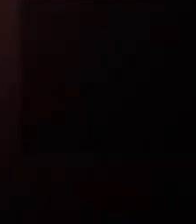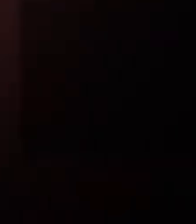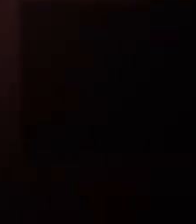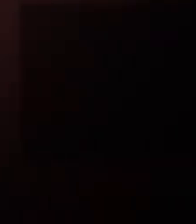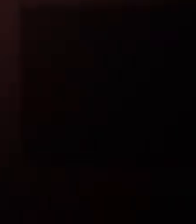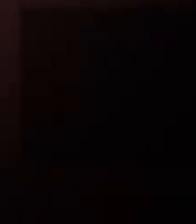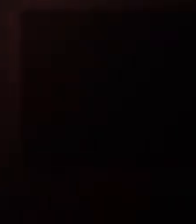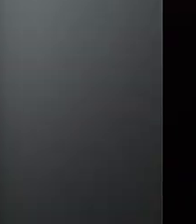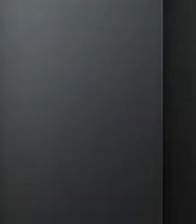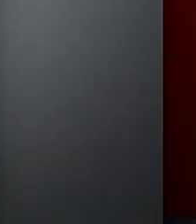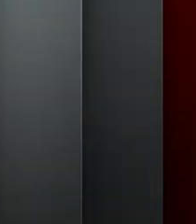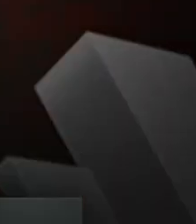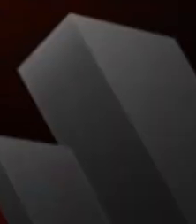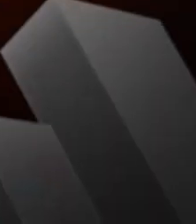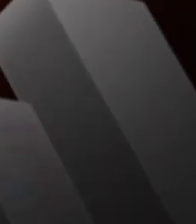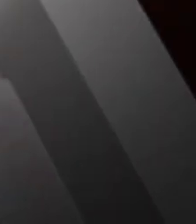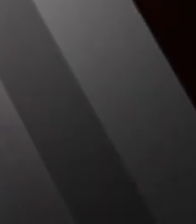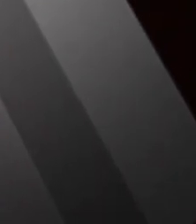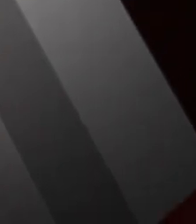Música